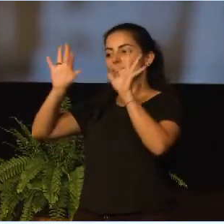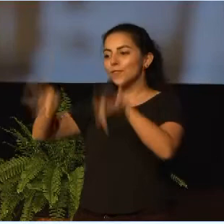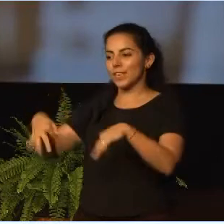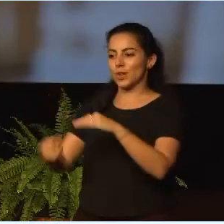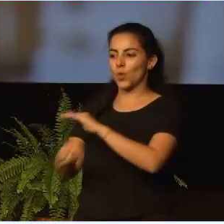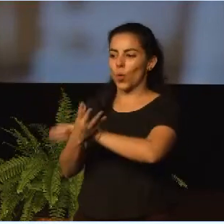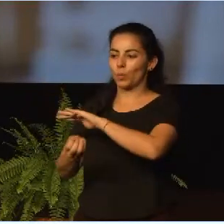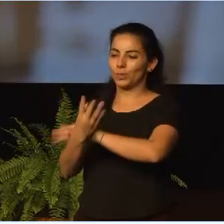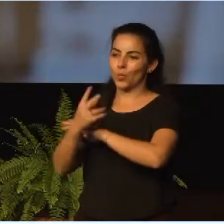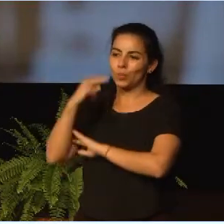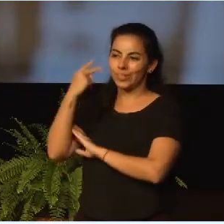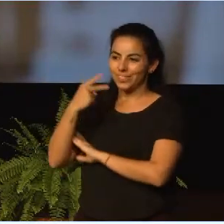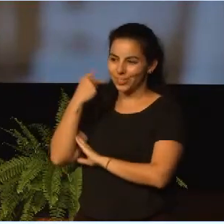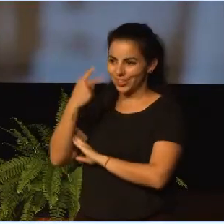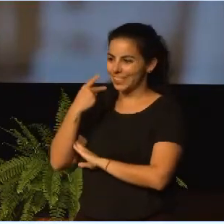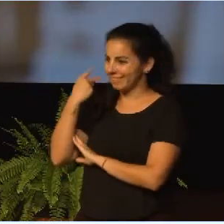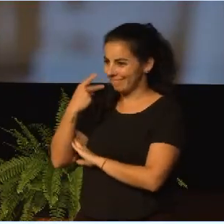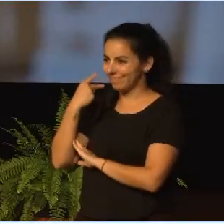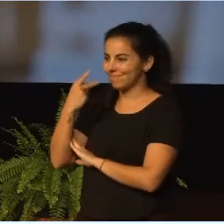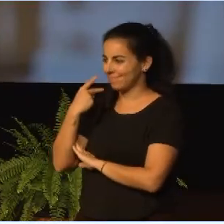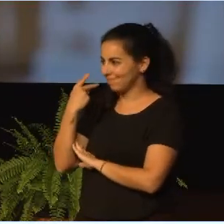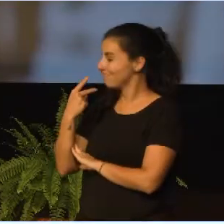Sabe por quê? Porque o próximo...